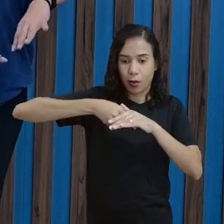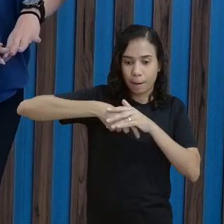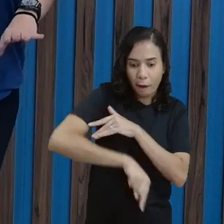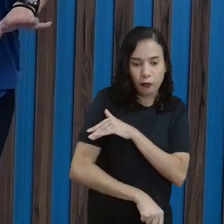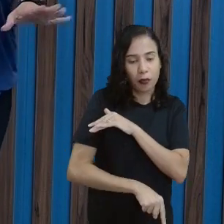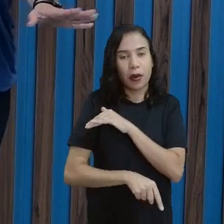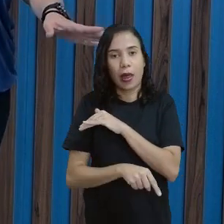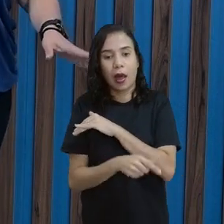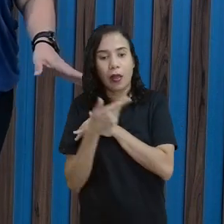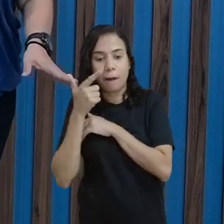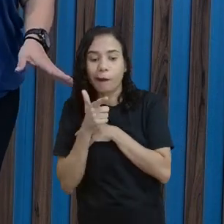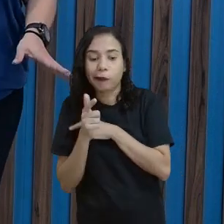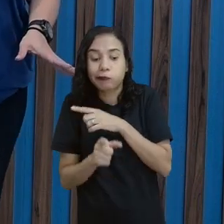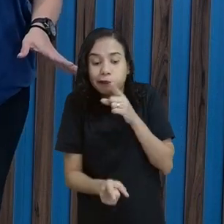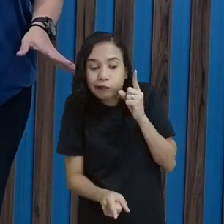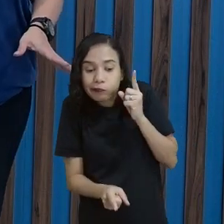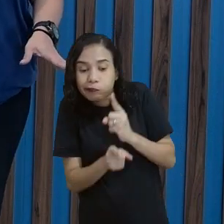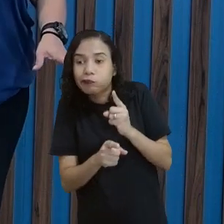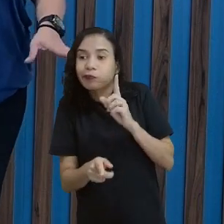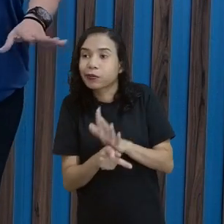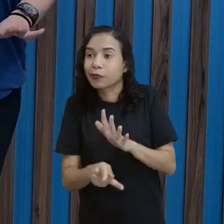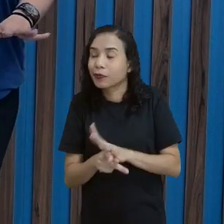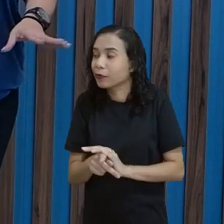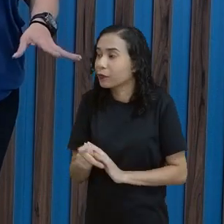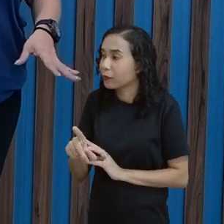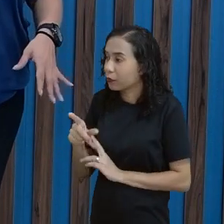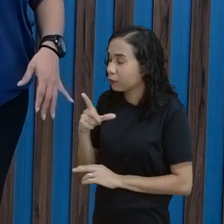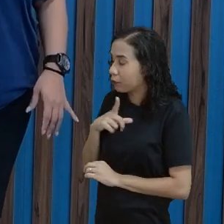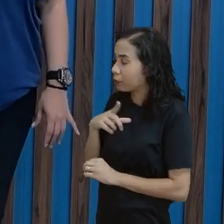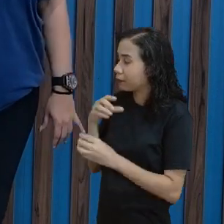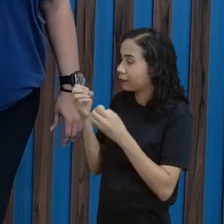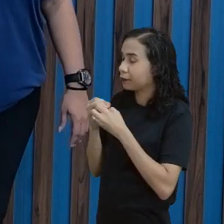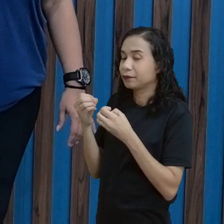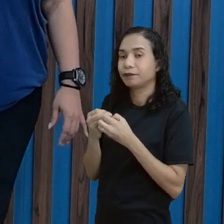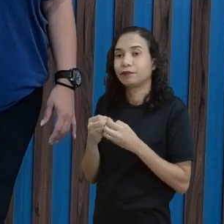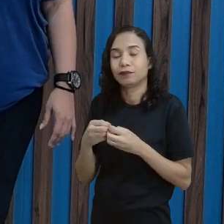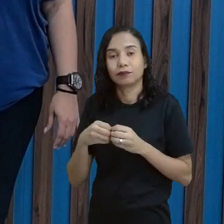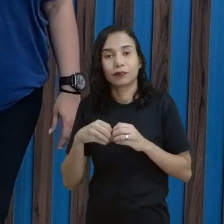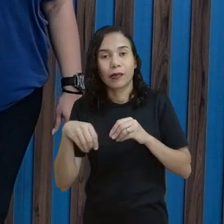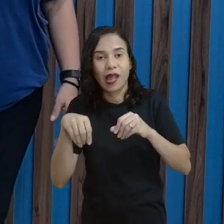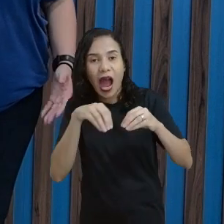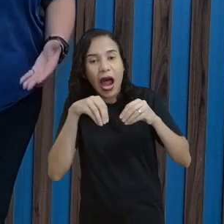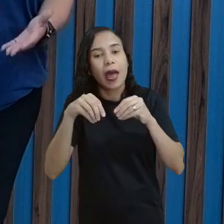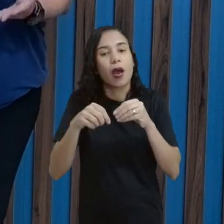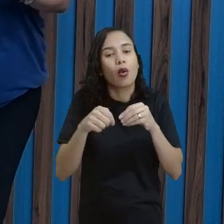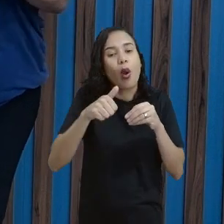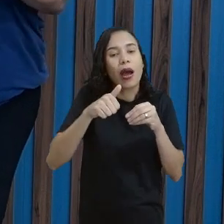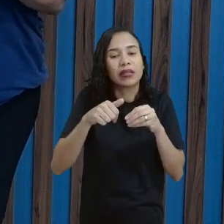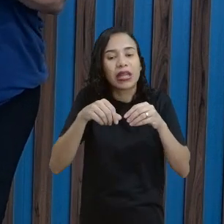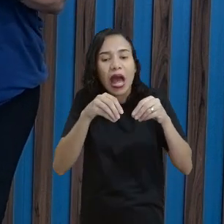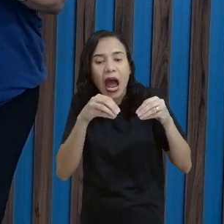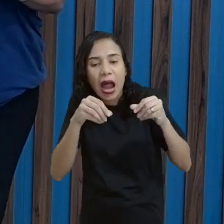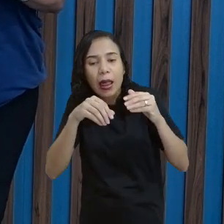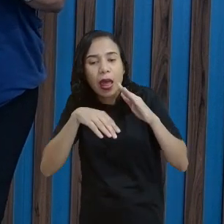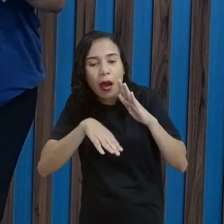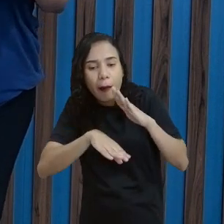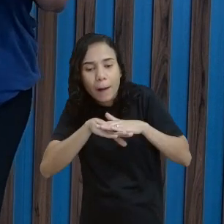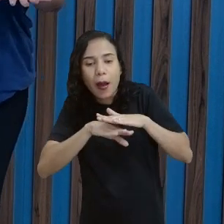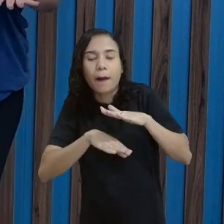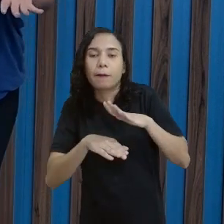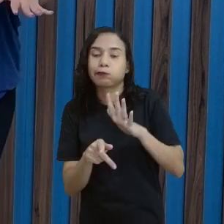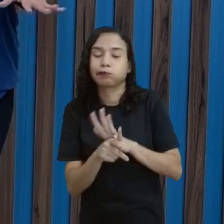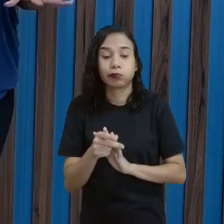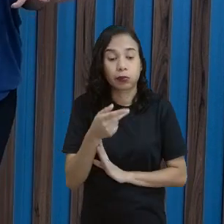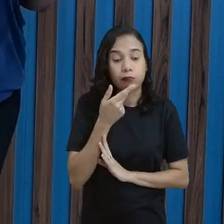vara, né? Com tem. uma que se coisa aproxima circular, bastante da areia. Exatamente. É quase tocando quase na areia. tocando na areia. E